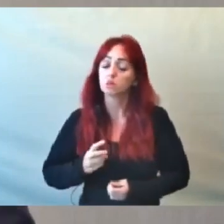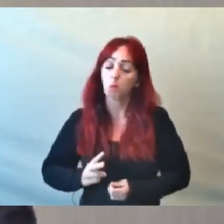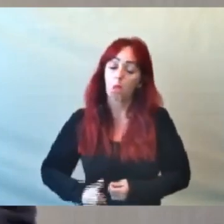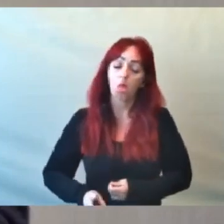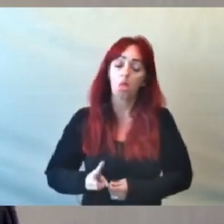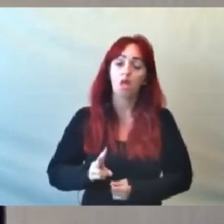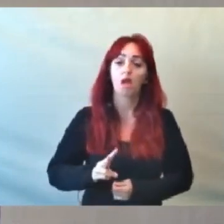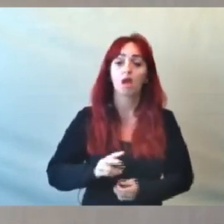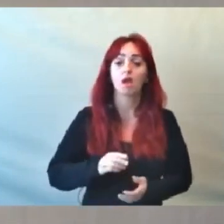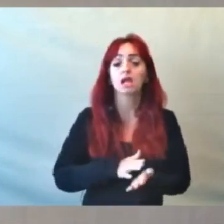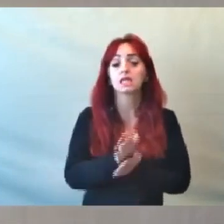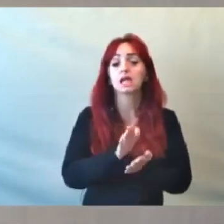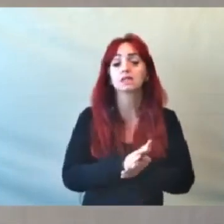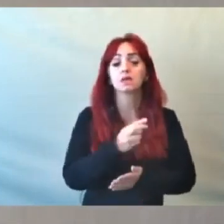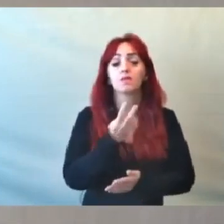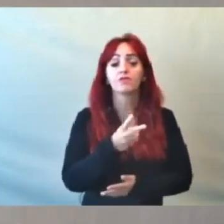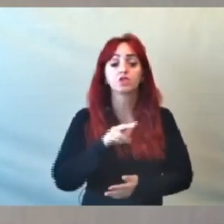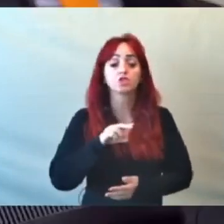resolver.